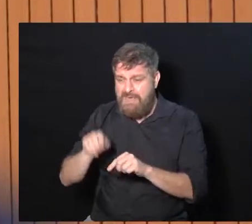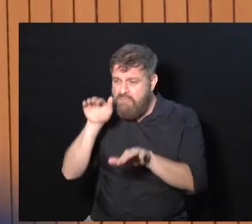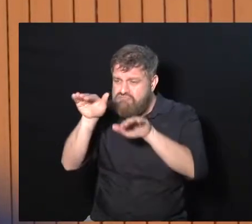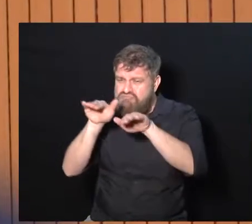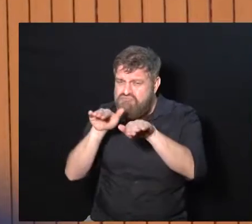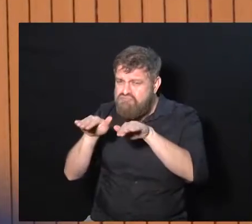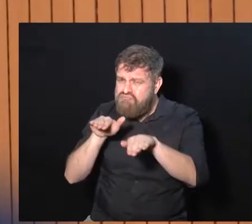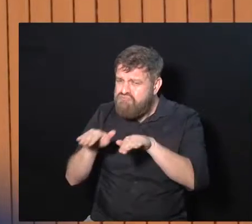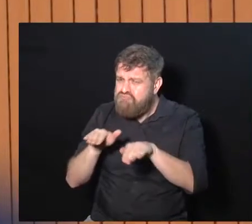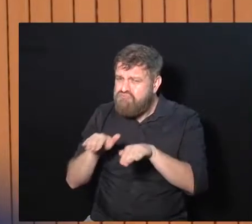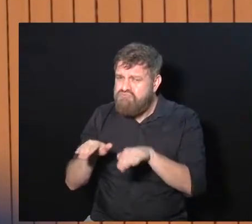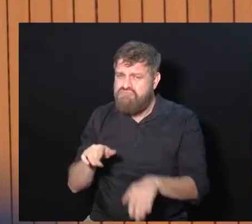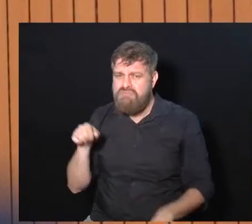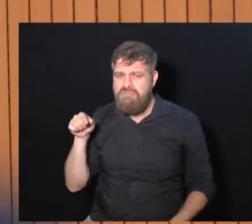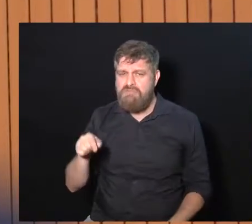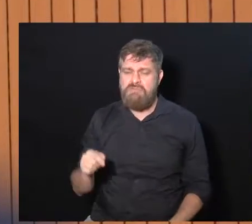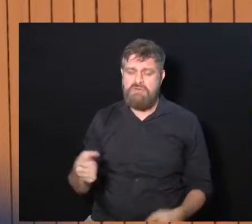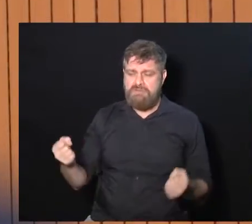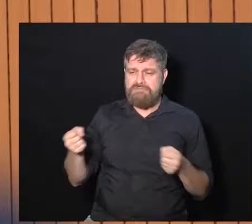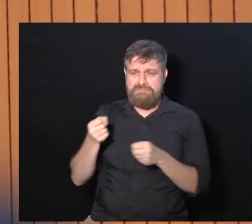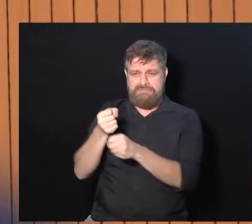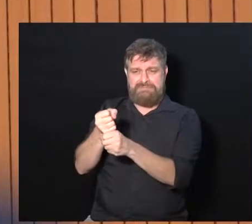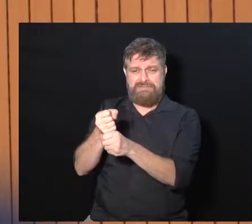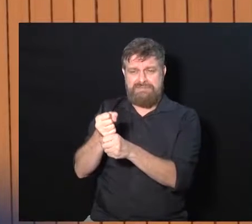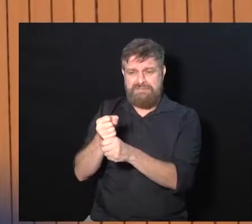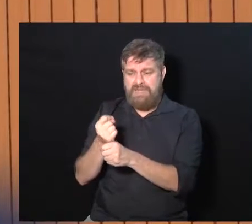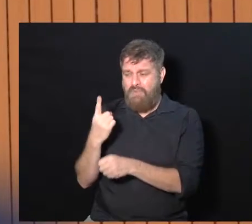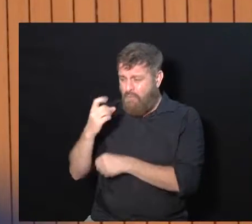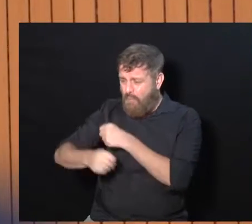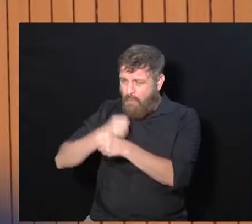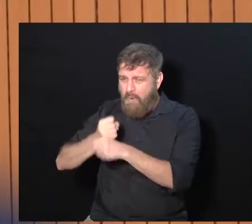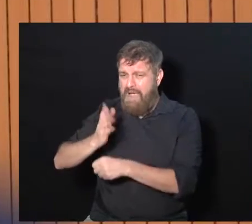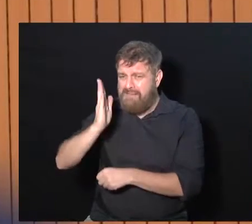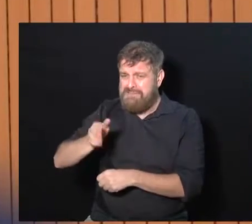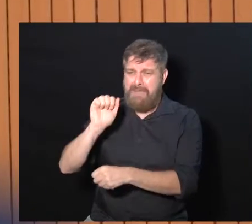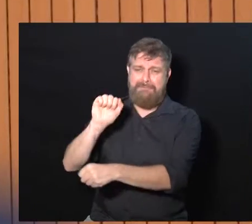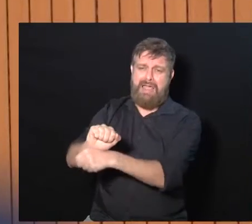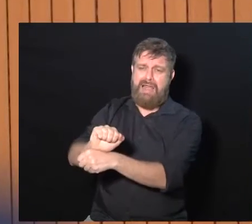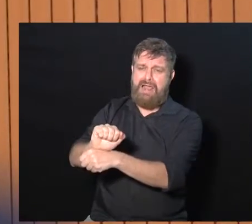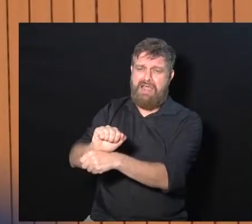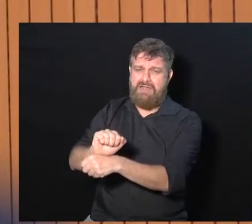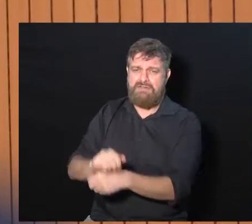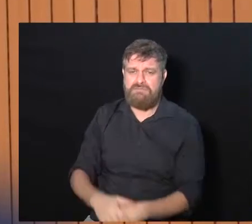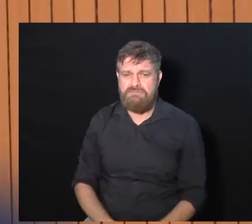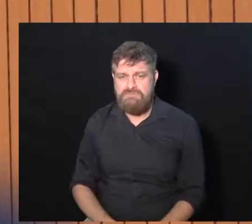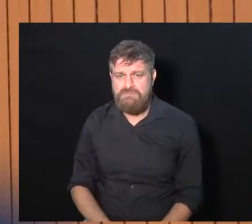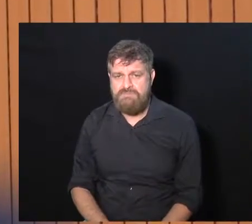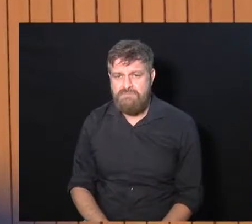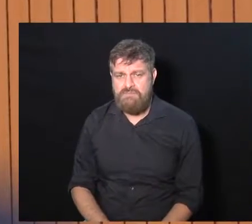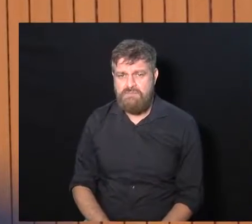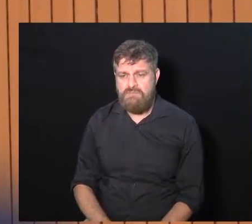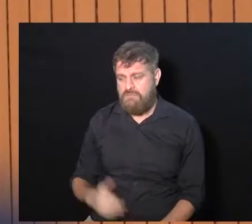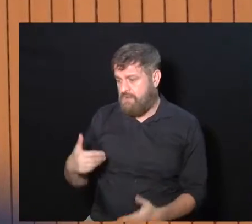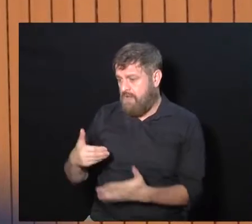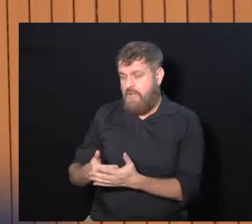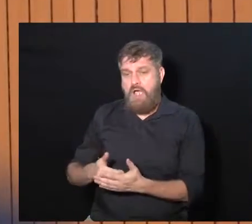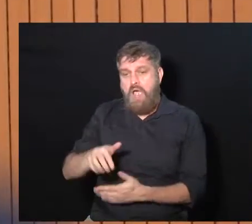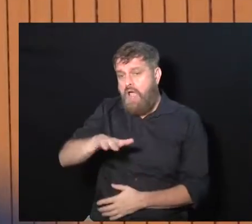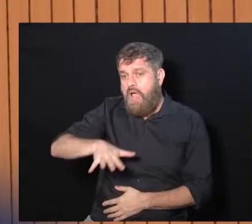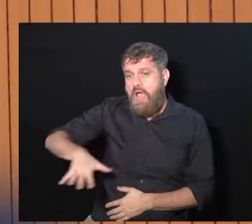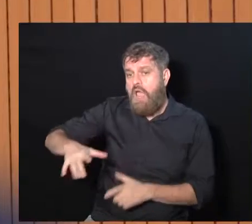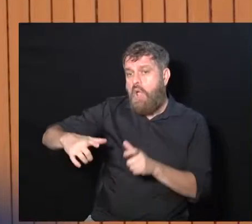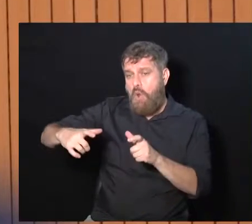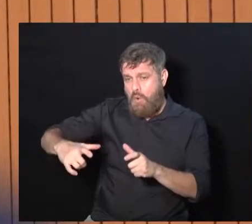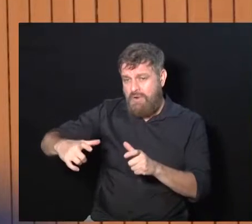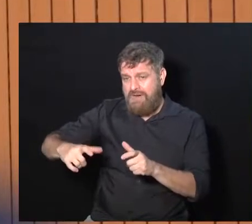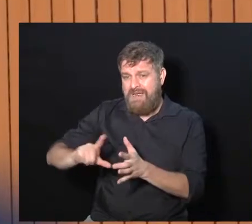guardados e ficam mais de ano, e fica parado. Então, é um negócio assim que, por enquanto, é o espaço.